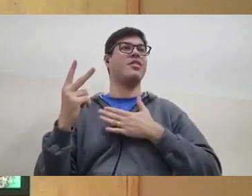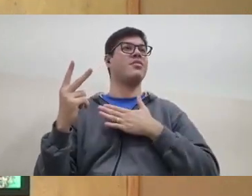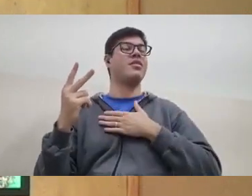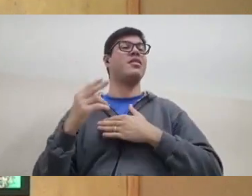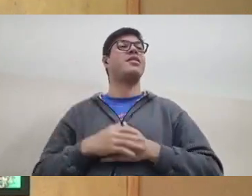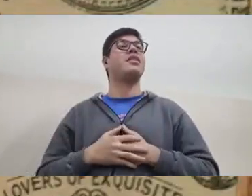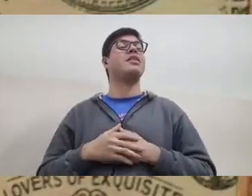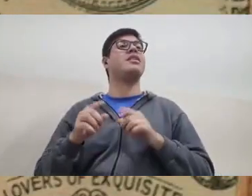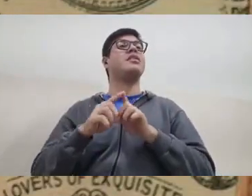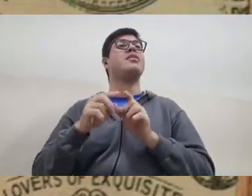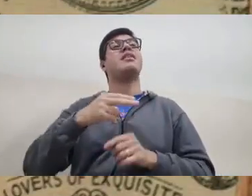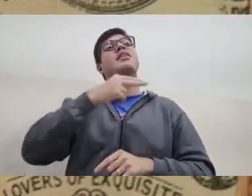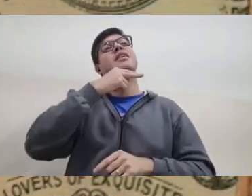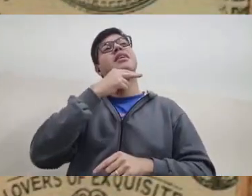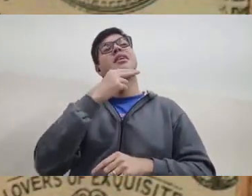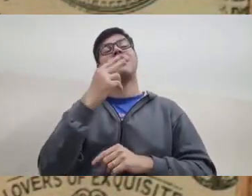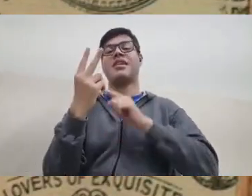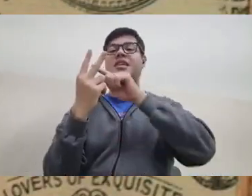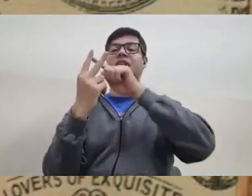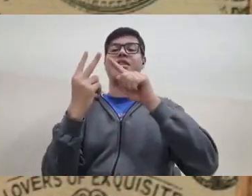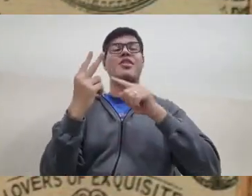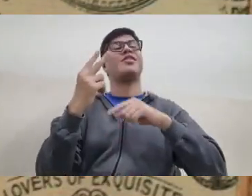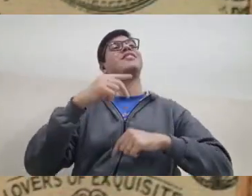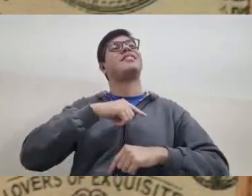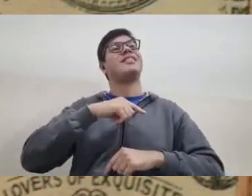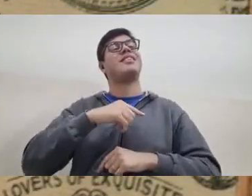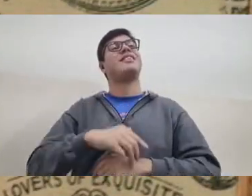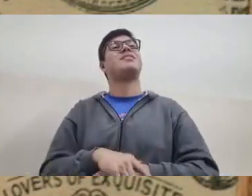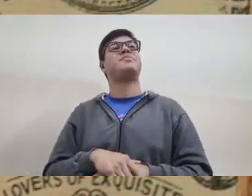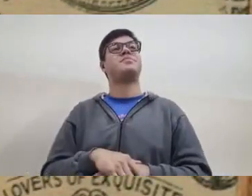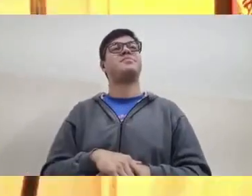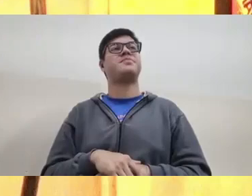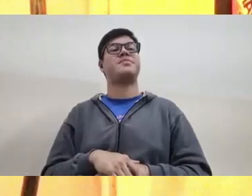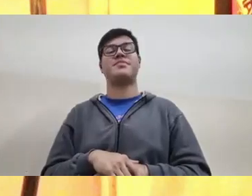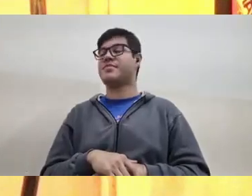Maria Luiza e Maria Clara muito bonito